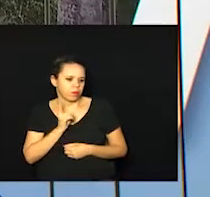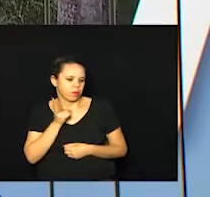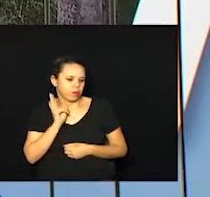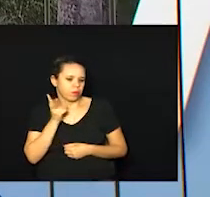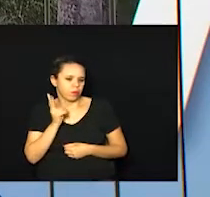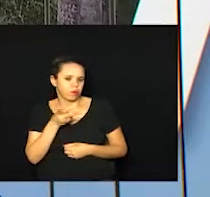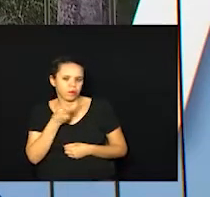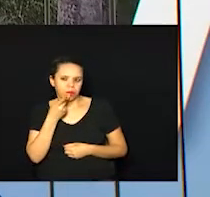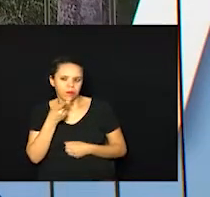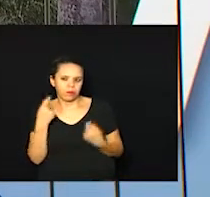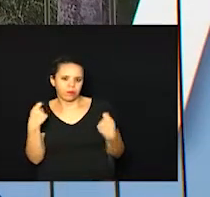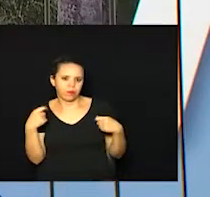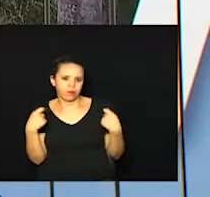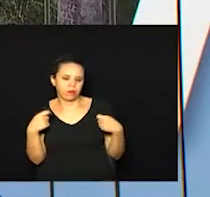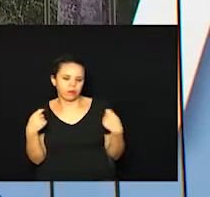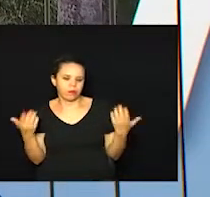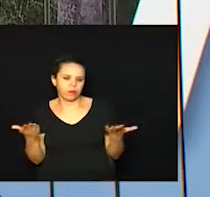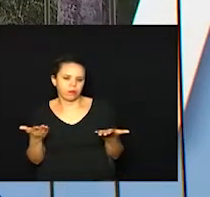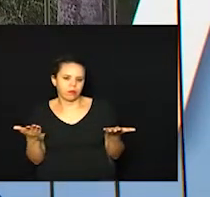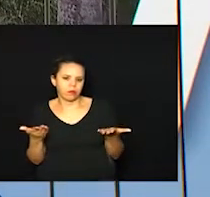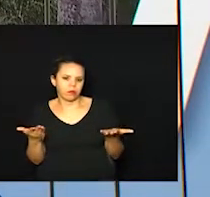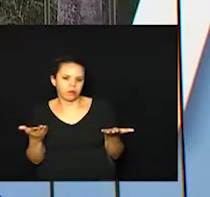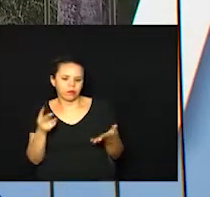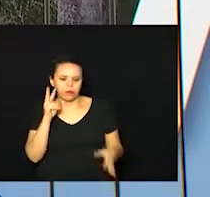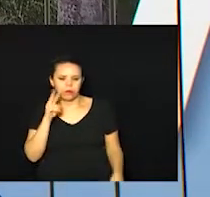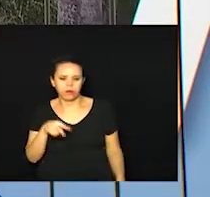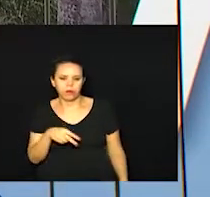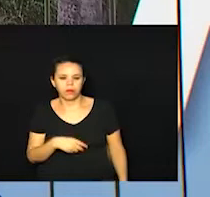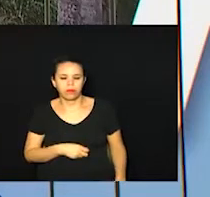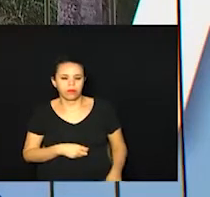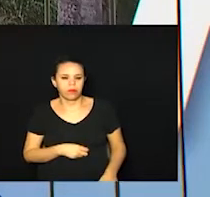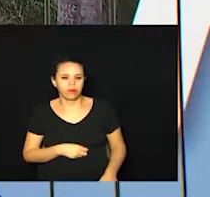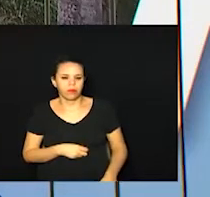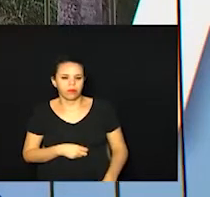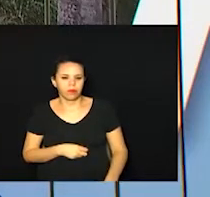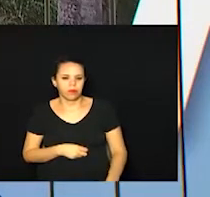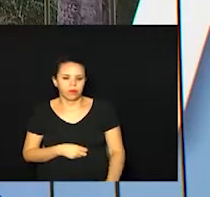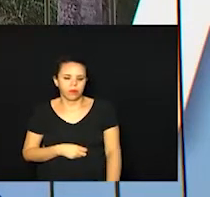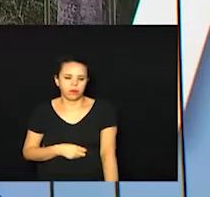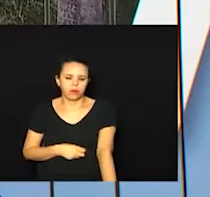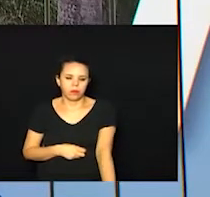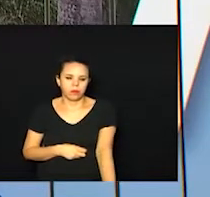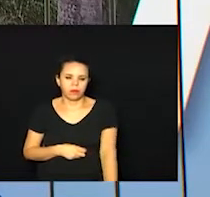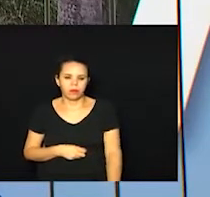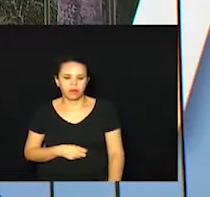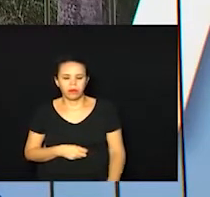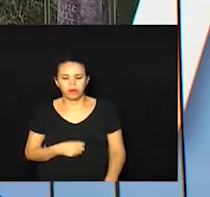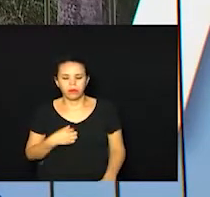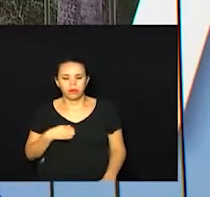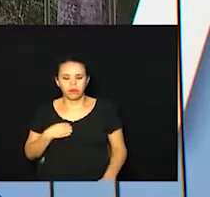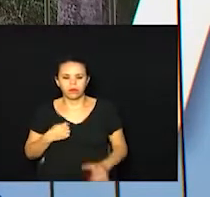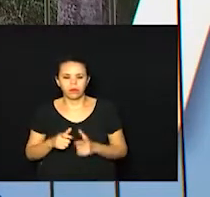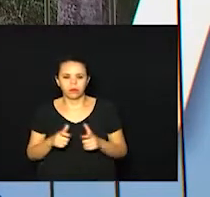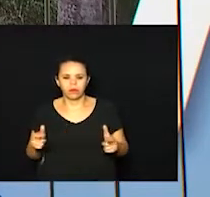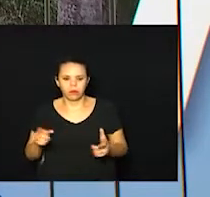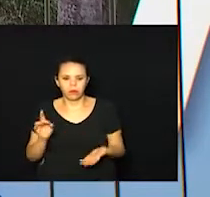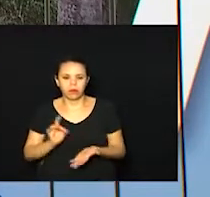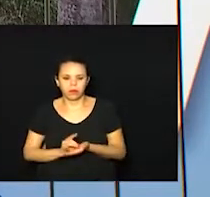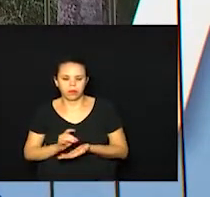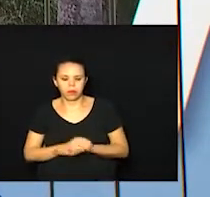continuamos dizendo da necessidade, e agora nós estamos vendo isso, né? Isso prevalecer de